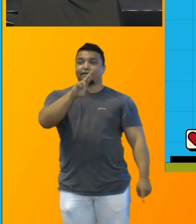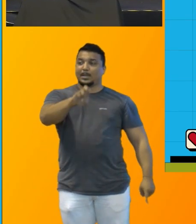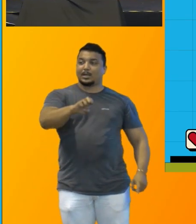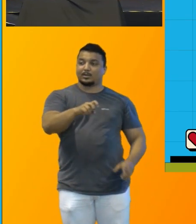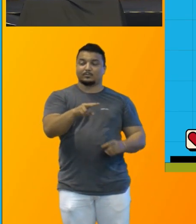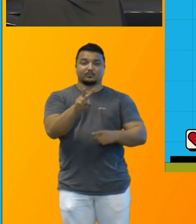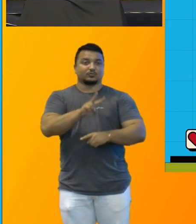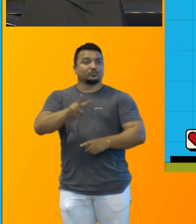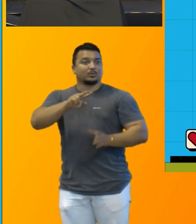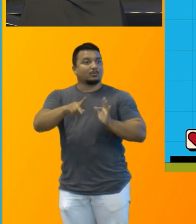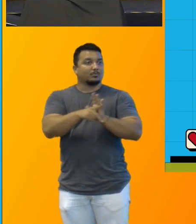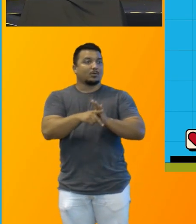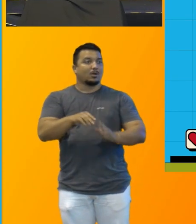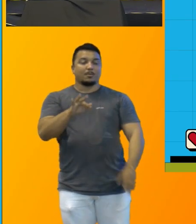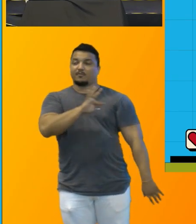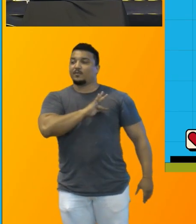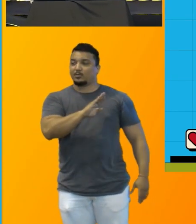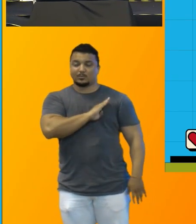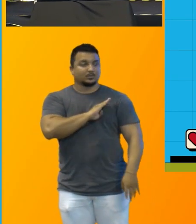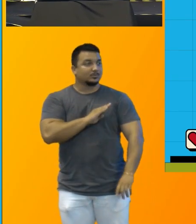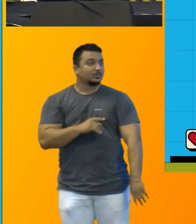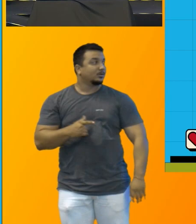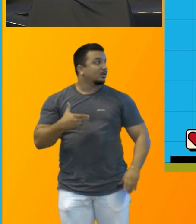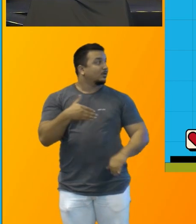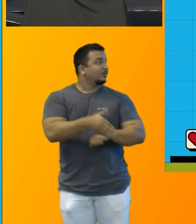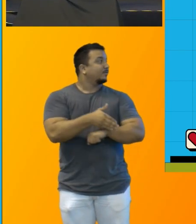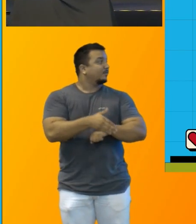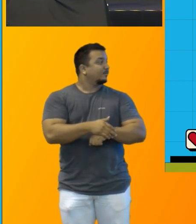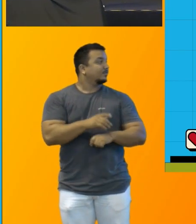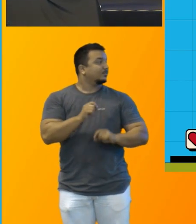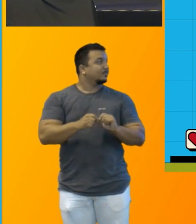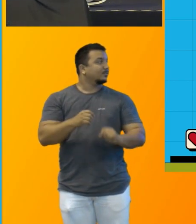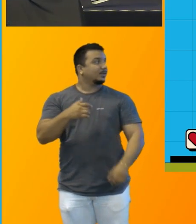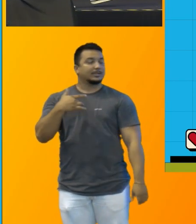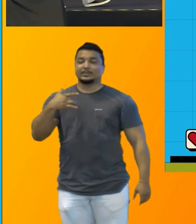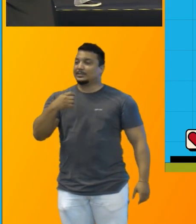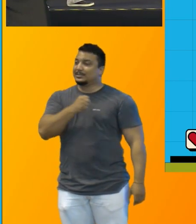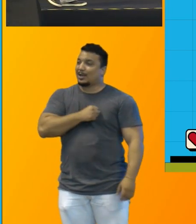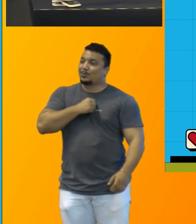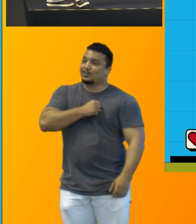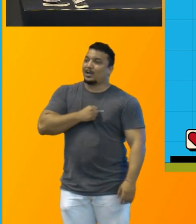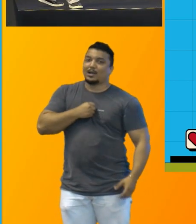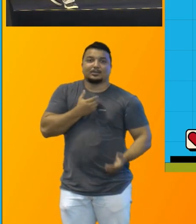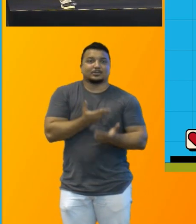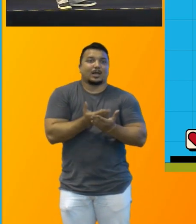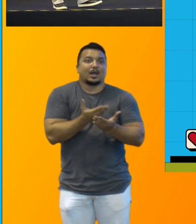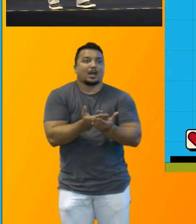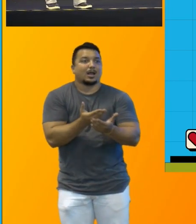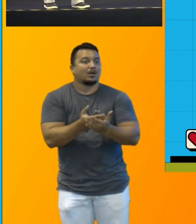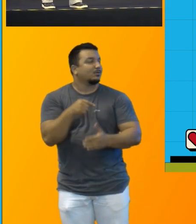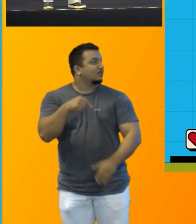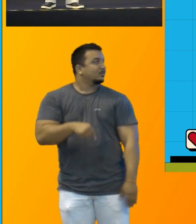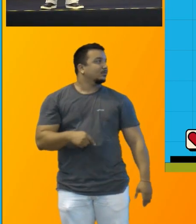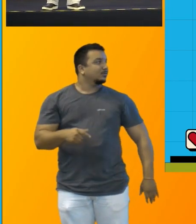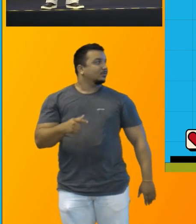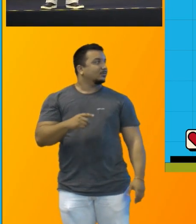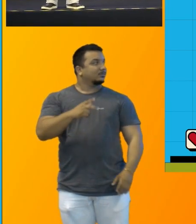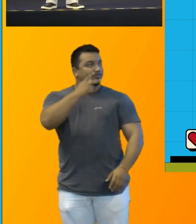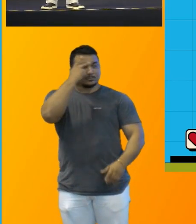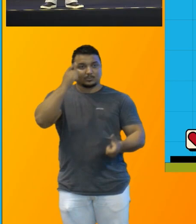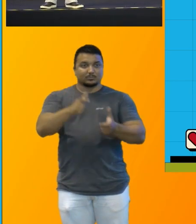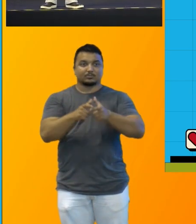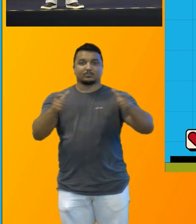Educacional Farias Brito. E hoje eu vim aqui matar uma saudade que faz tempo que eu não fazia uma aula presencial assim para um público